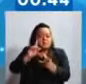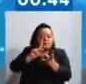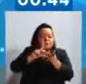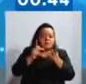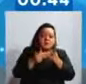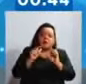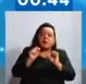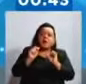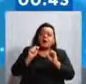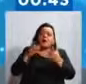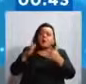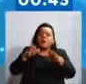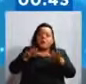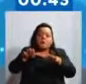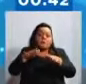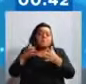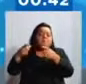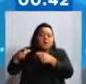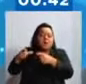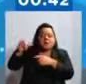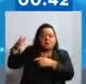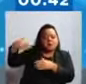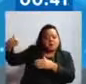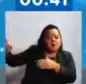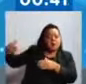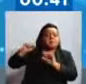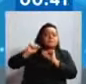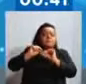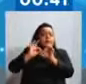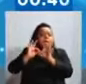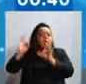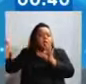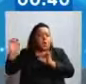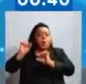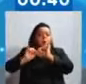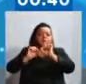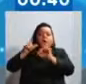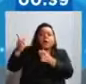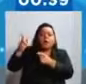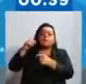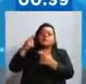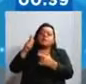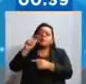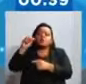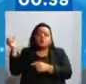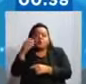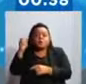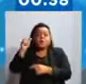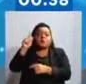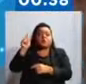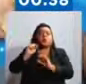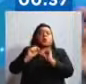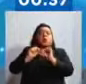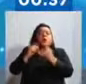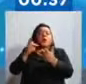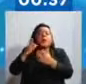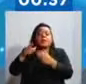periféricos. Jardim Santana, Socialista, Lagoa, Lagoinha, Três Maria, voltando ali para o Novo Horizonte, Terra Prometida,